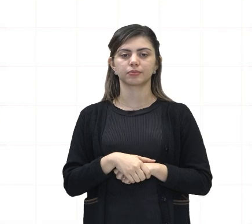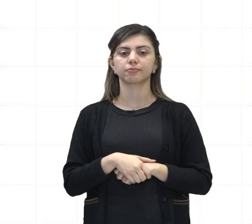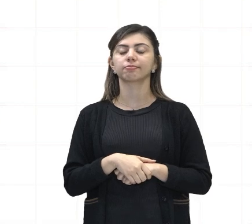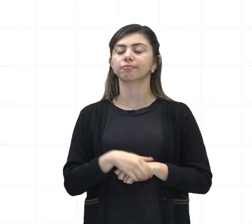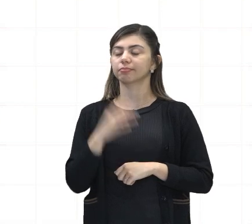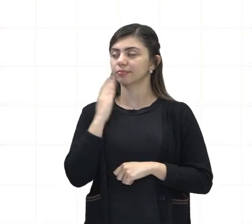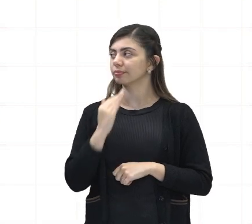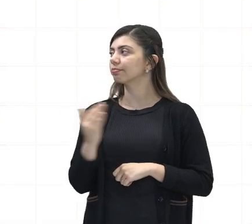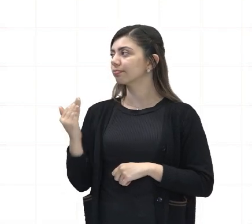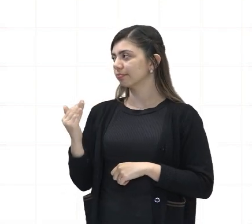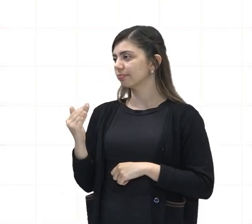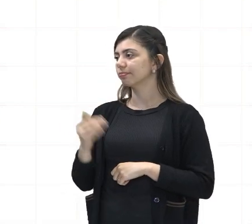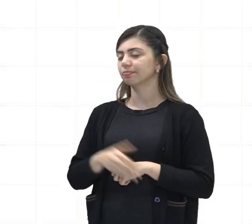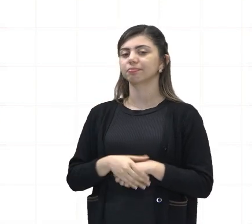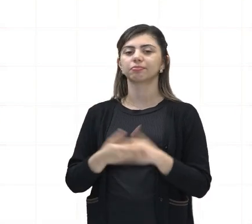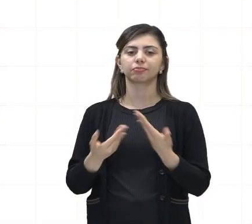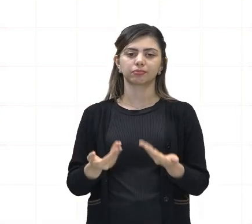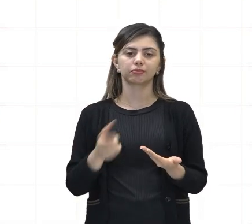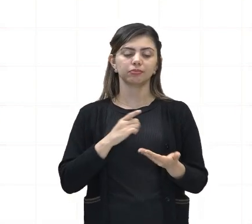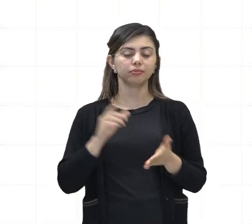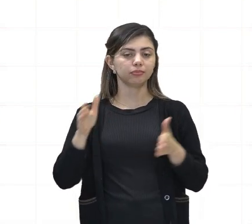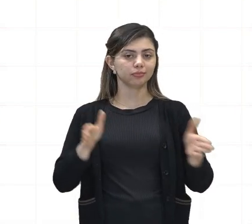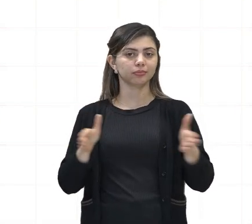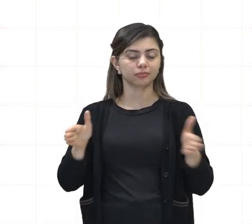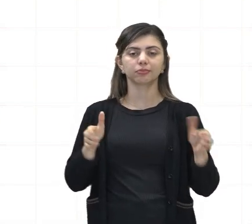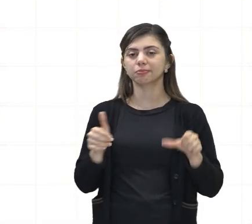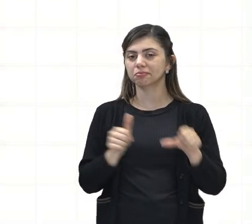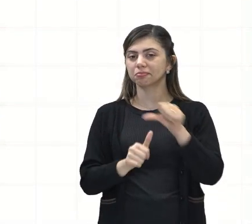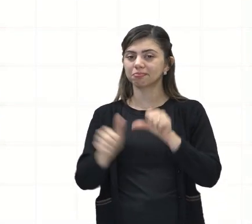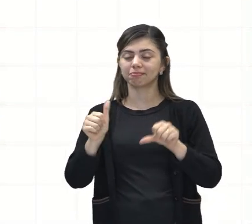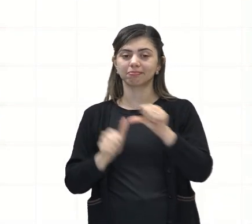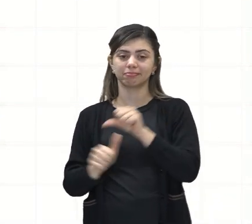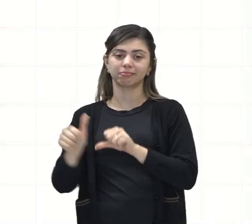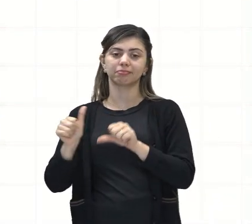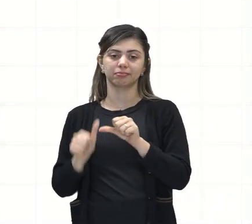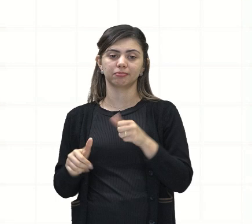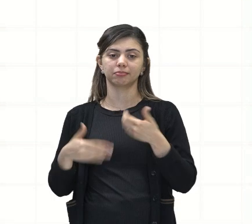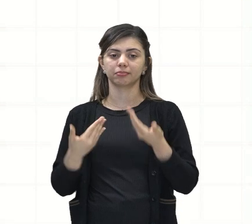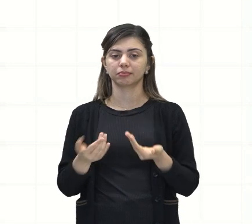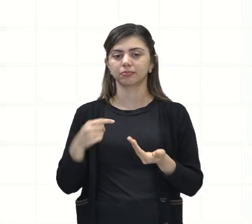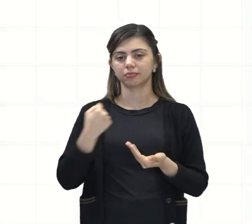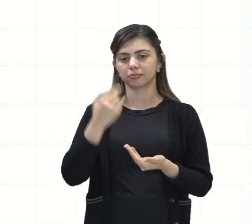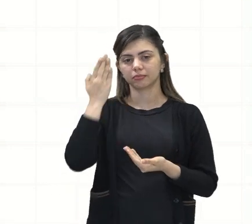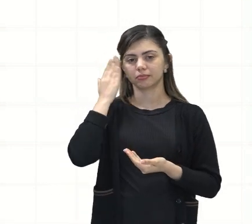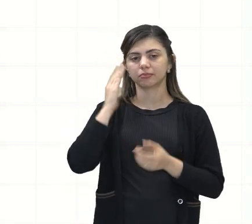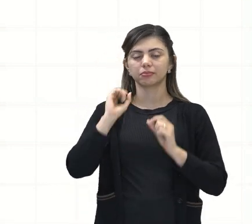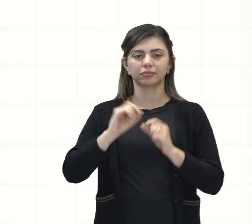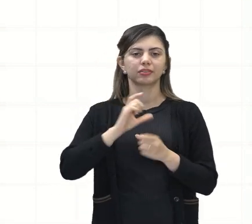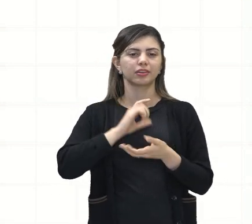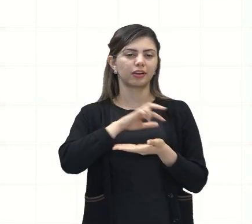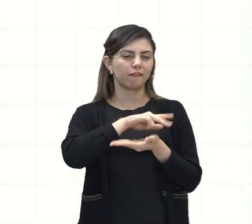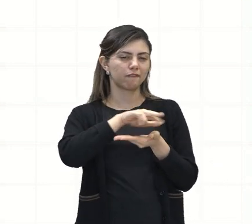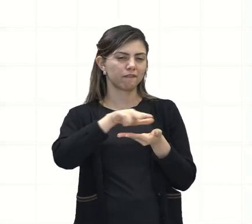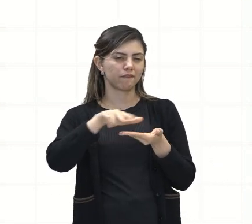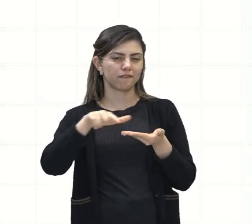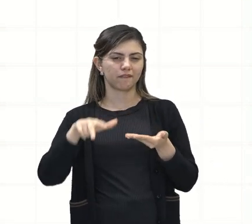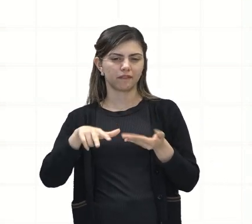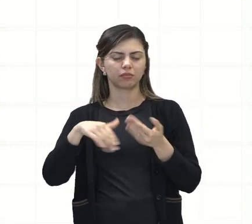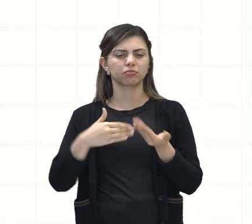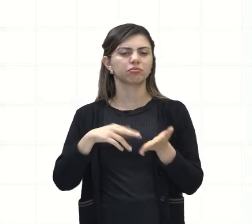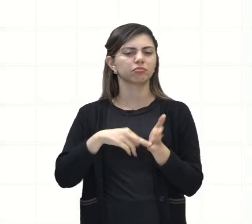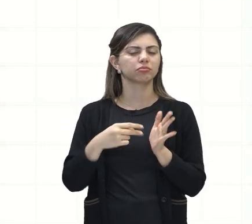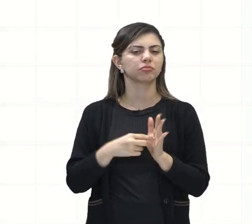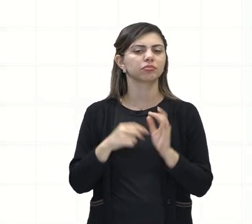É um período justamente de instabilidade, né? A diversidade. Então, o que seria uma diversidade? Diversidade